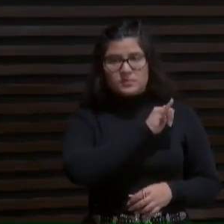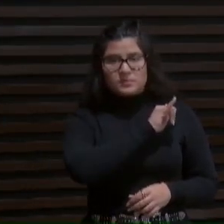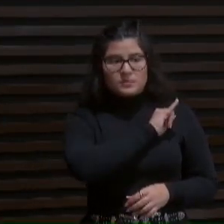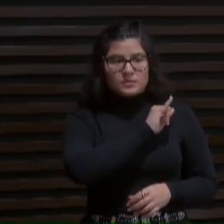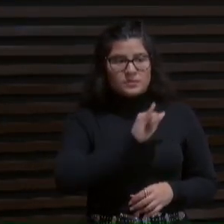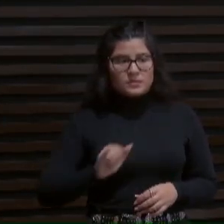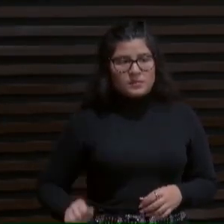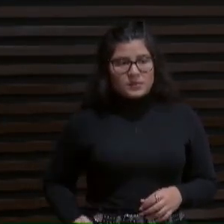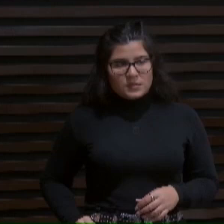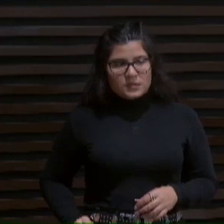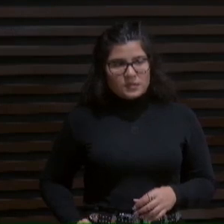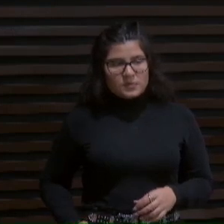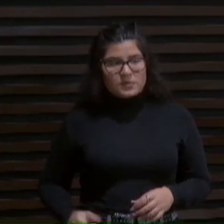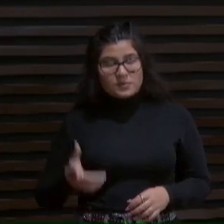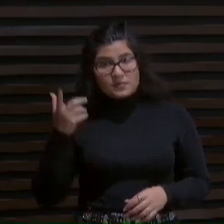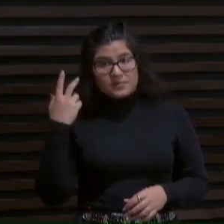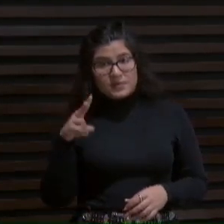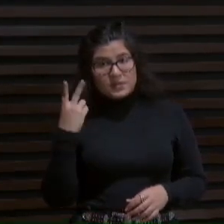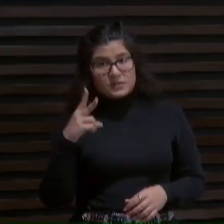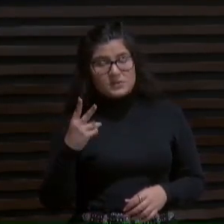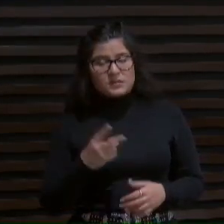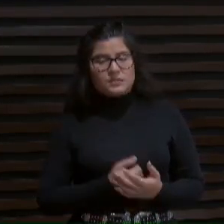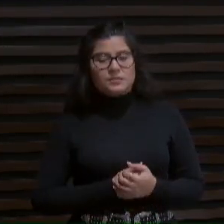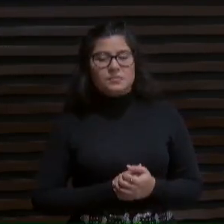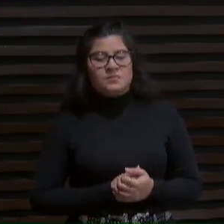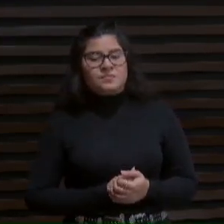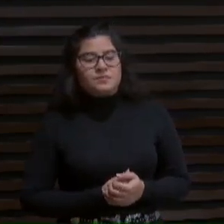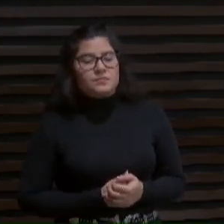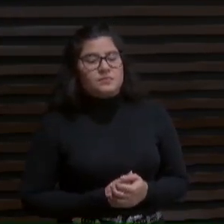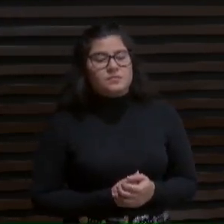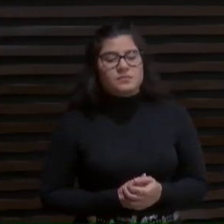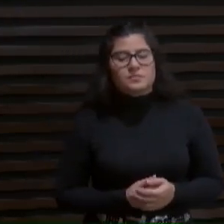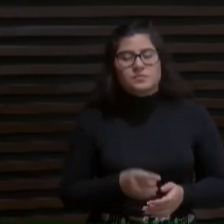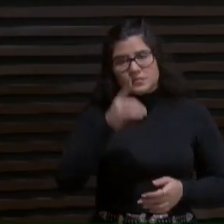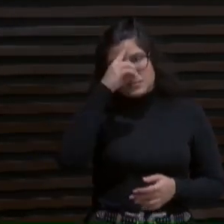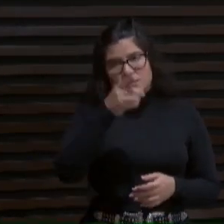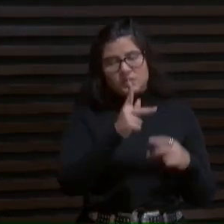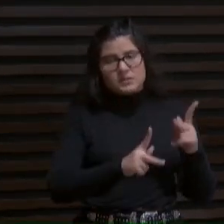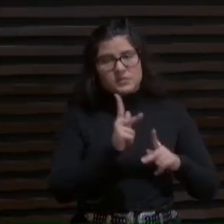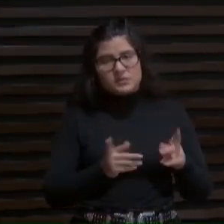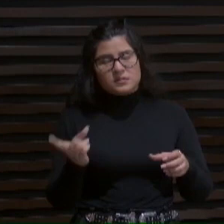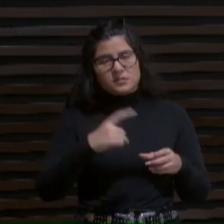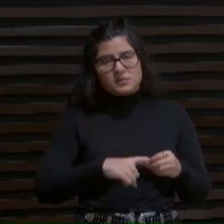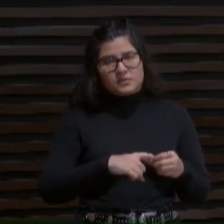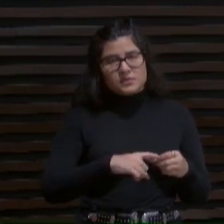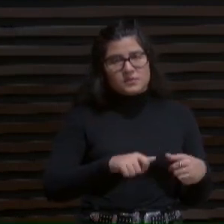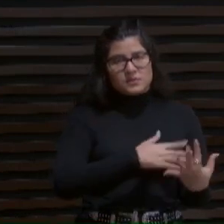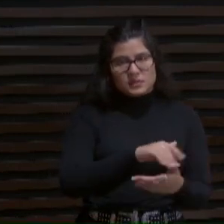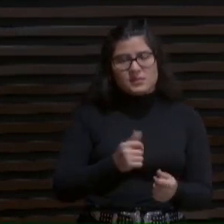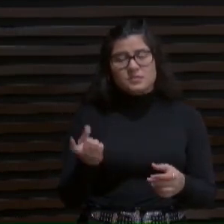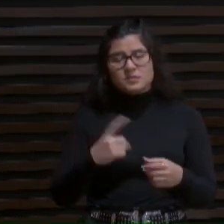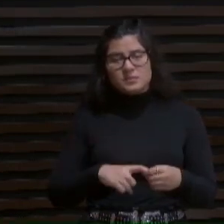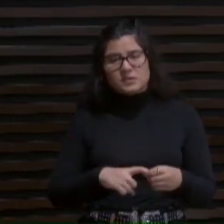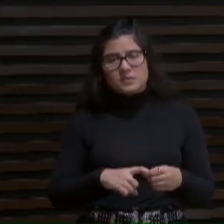Império Babilônico, Deus deu a visão para Ciro e para Dario e tal, para que eles mandassem aquele povo de volta para sua terra, e eles voltaram.